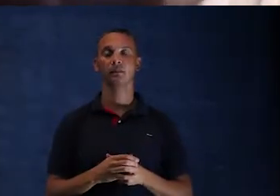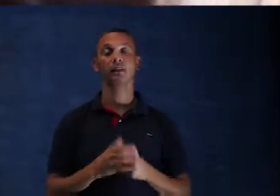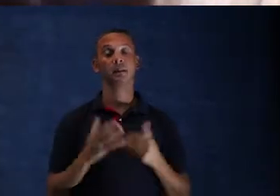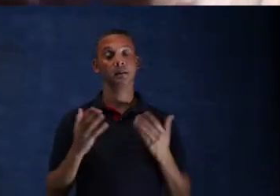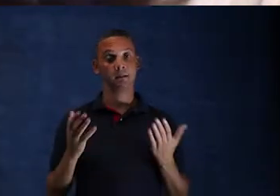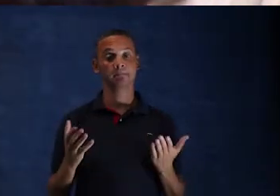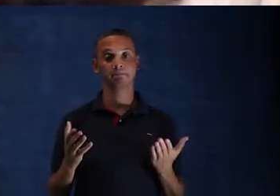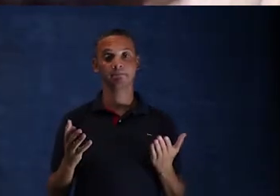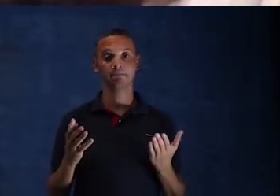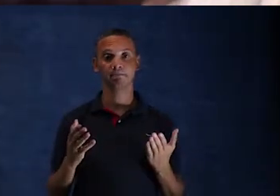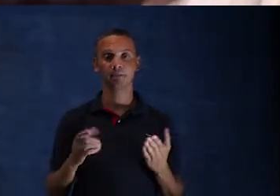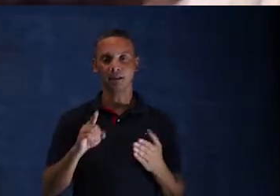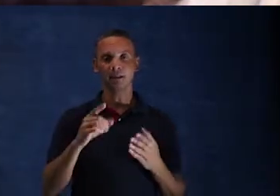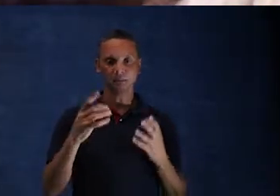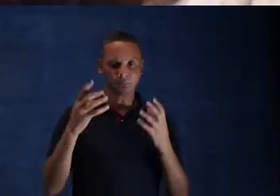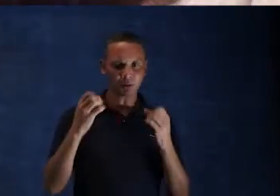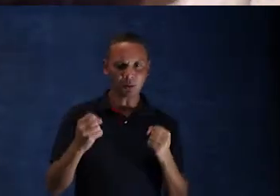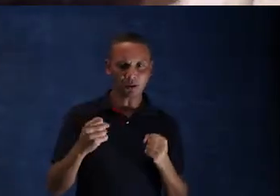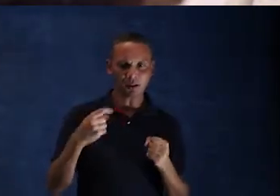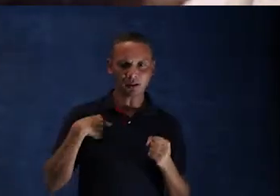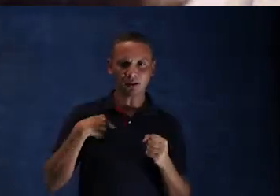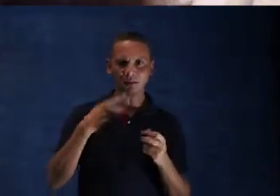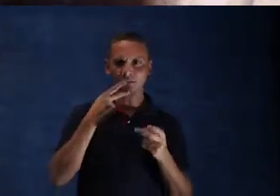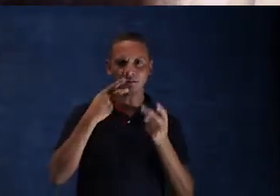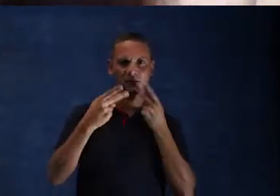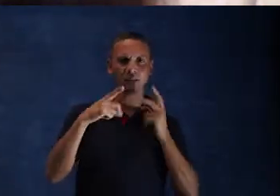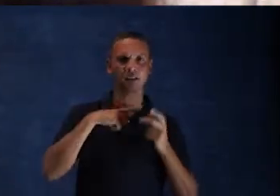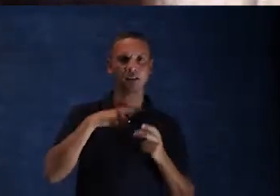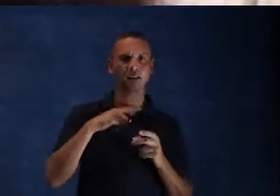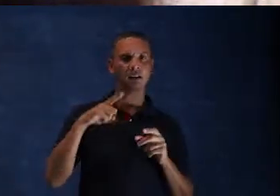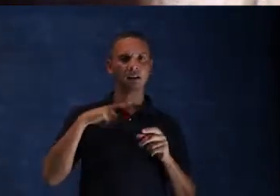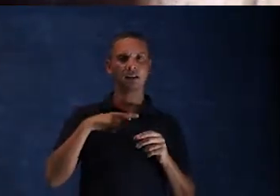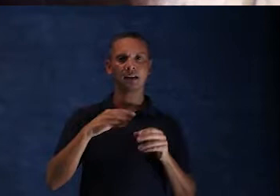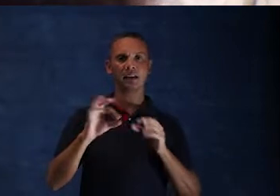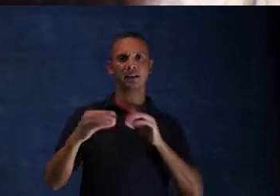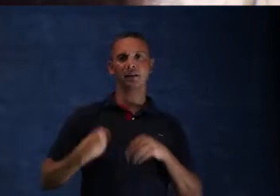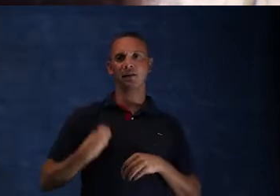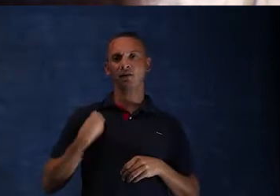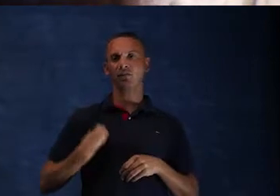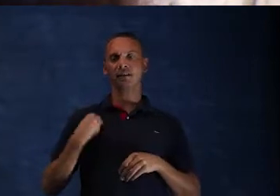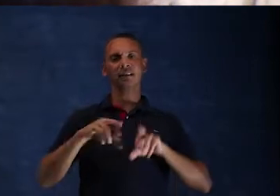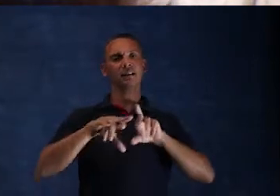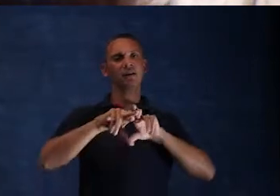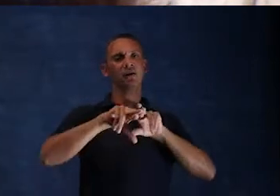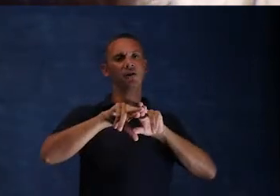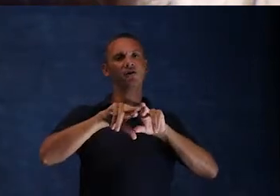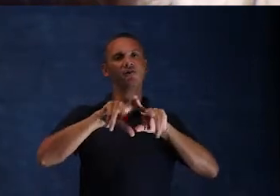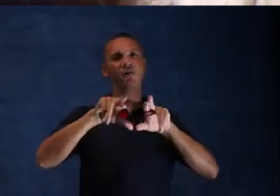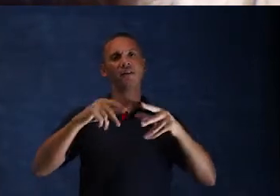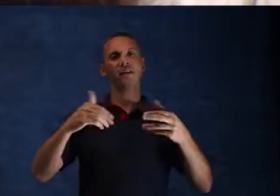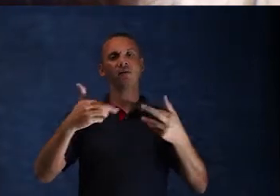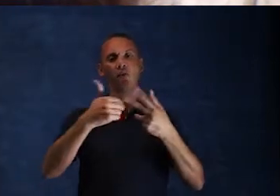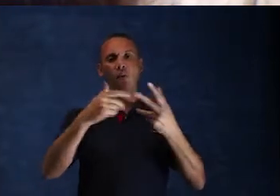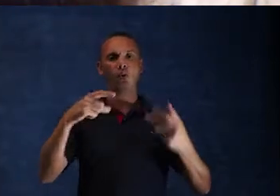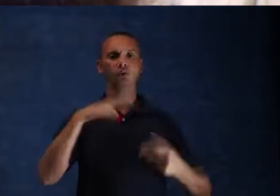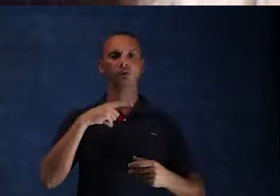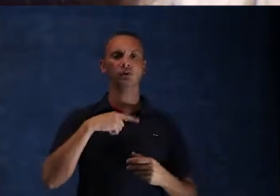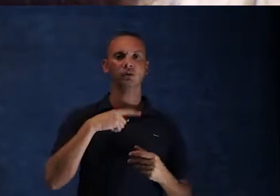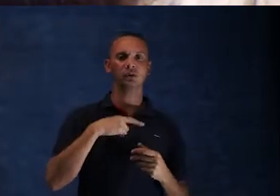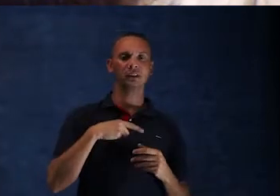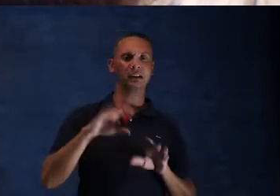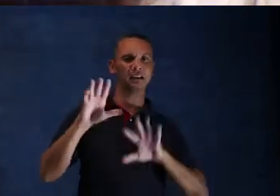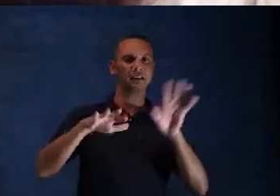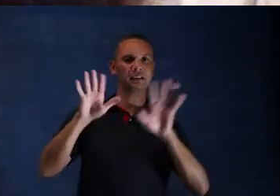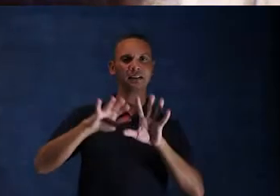Então, você concorda comigo que tem essa presença de algo aí